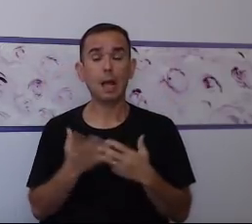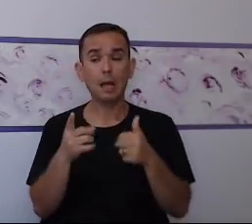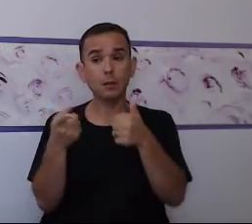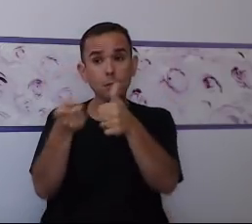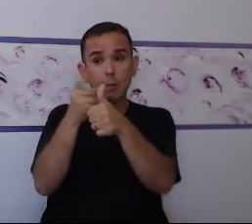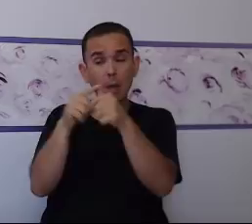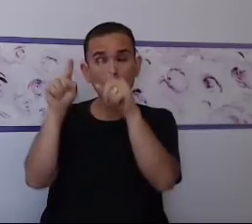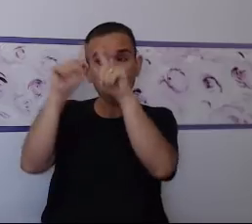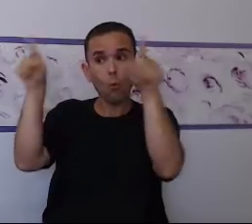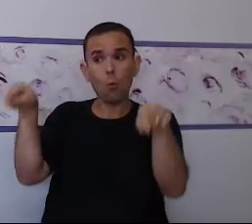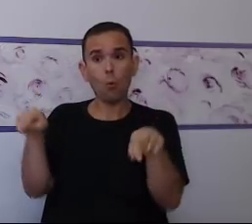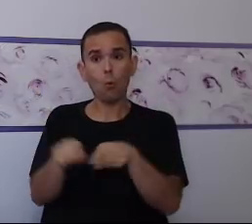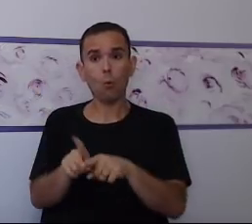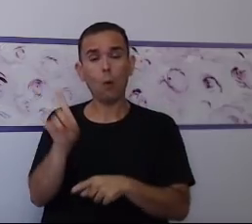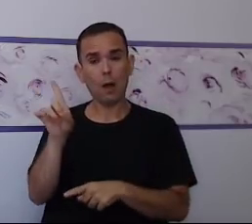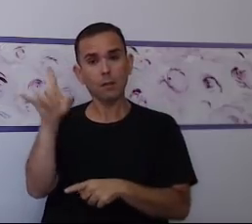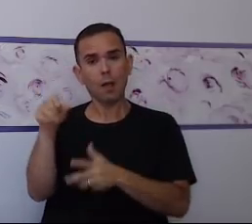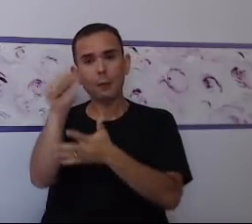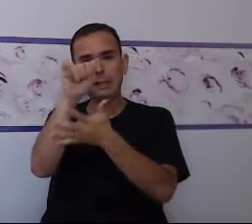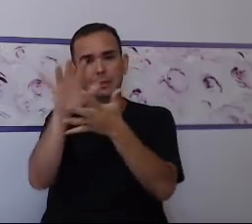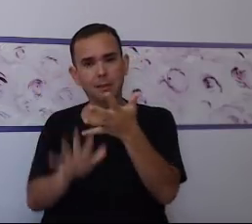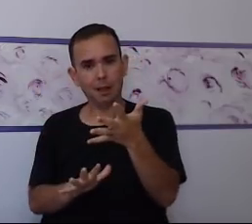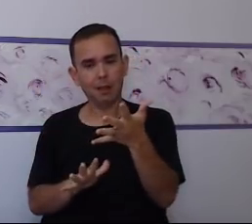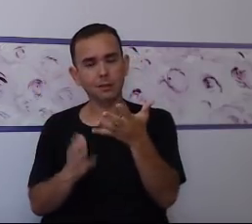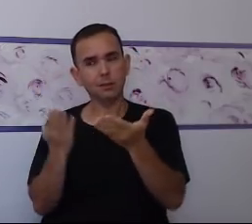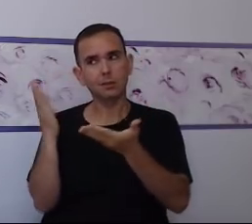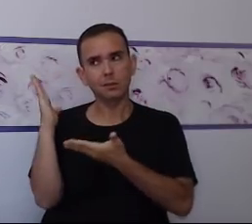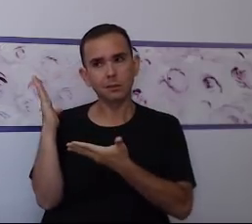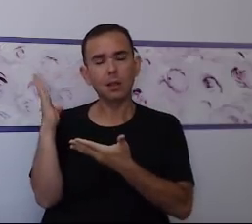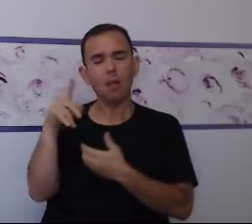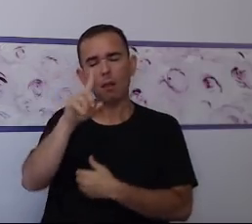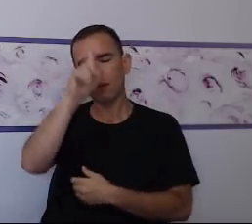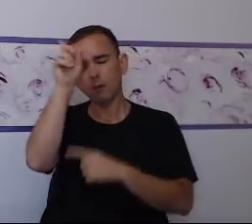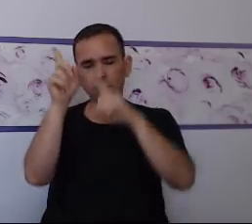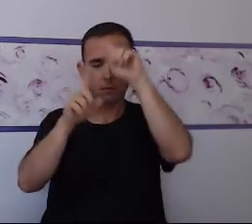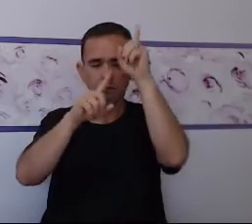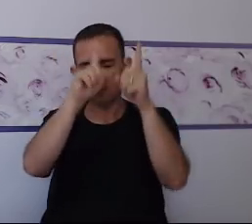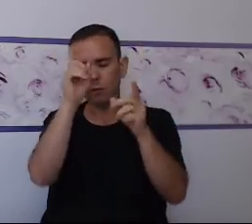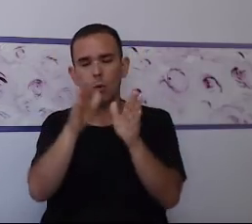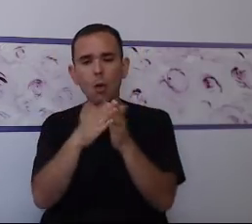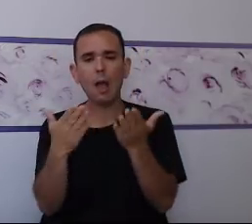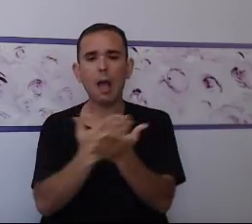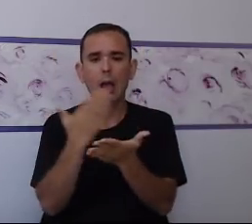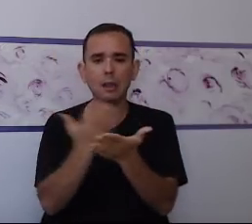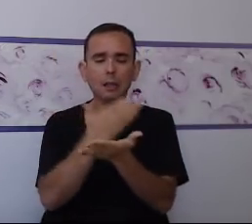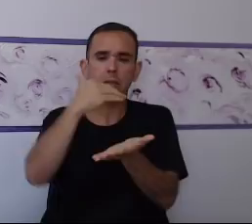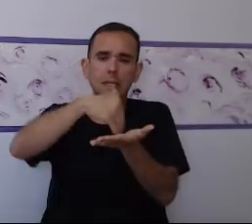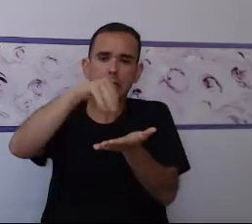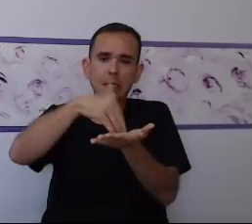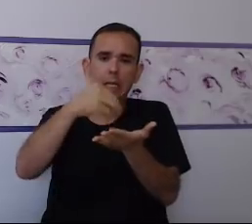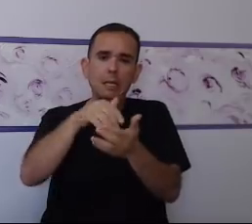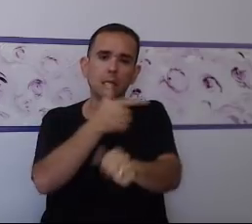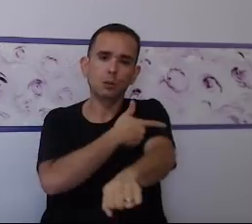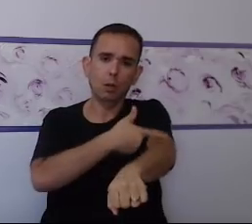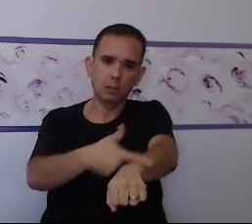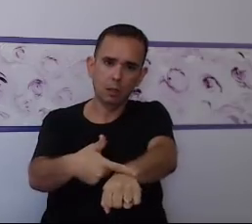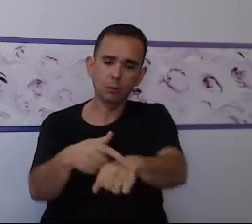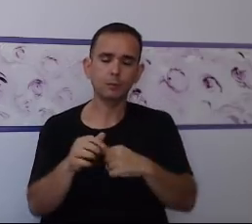primeiro quadro é uma atividade que foi elaborada por um caderno da Secretaria de Educação, né?